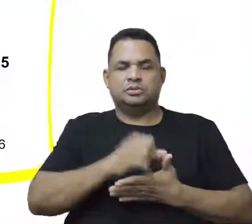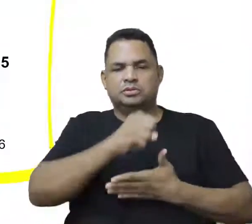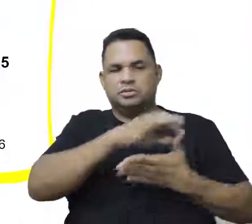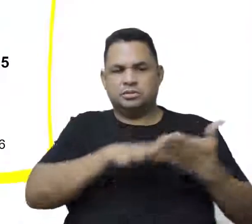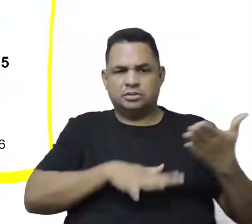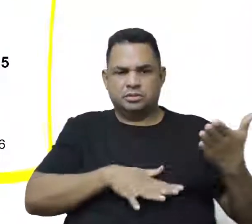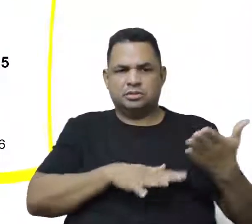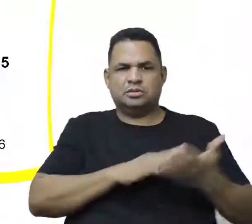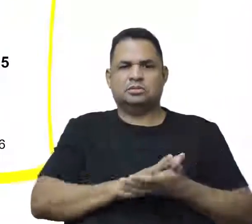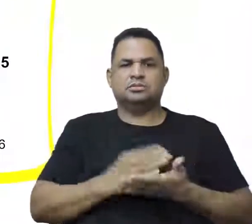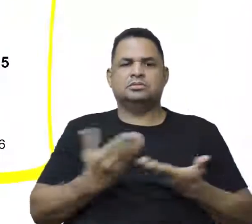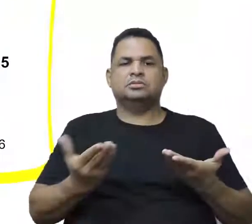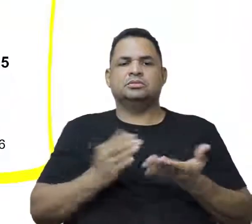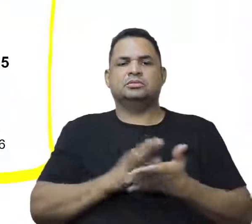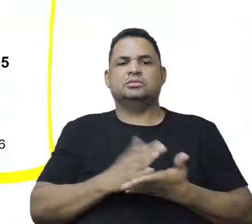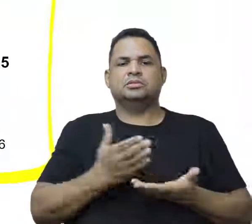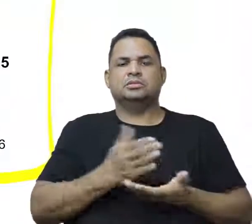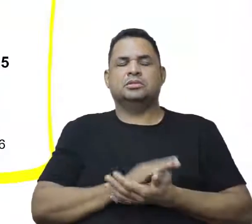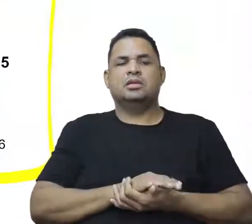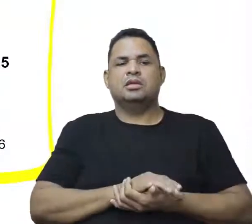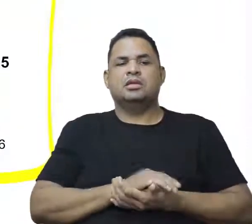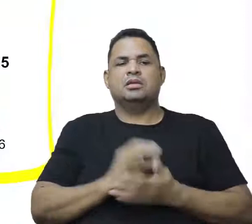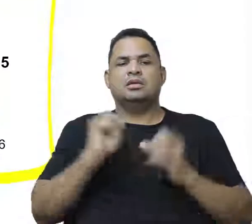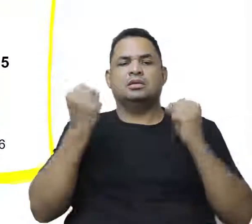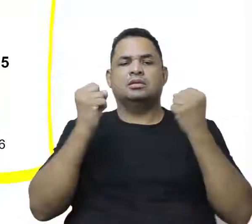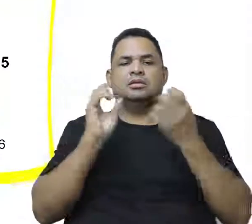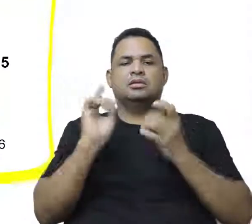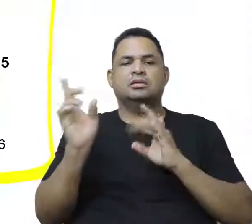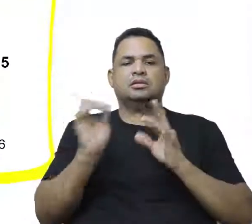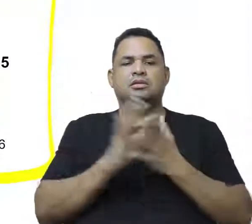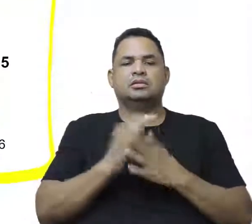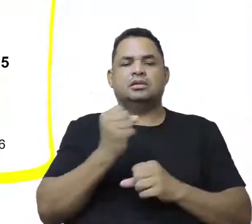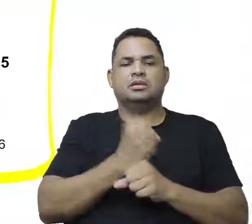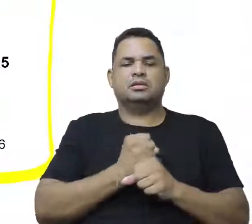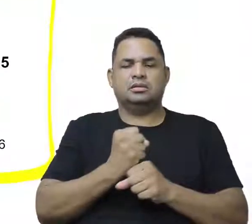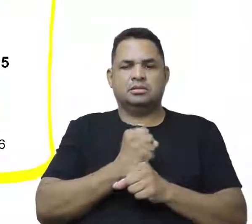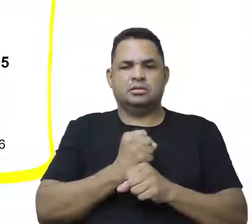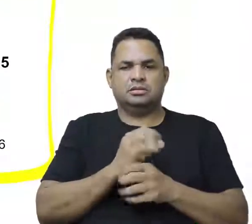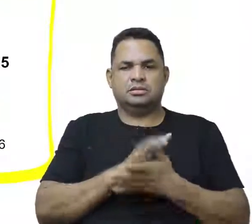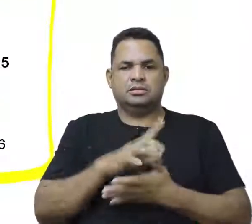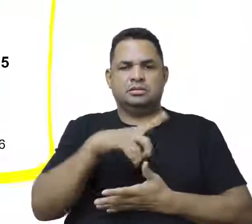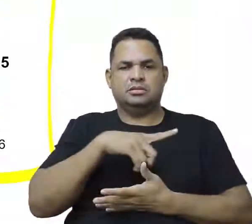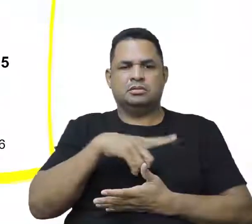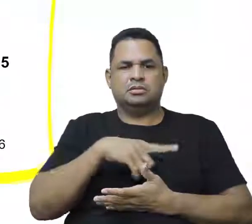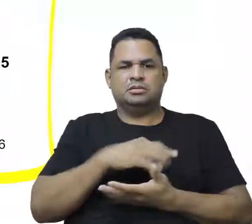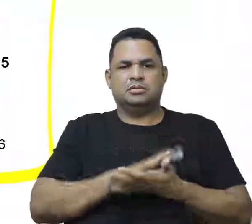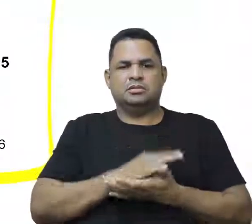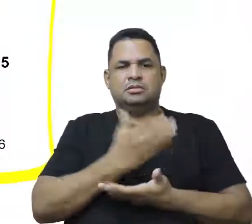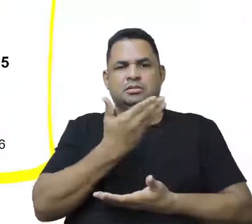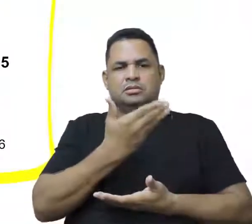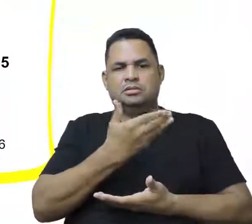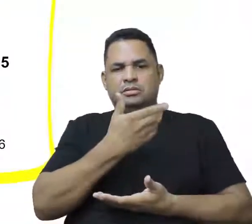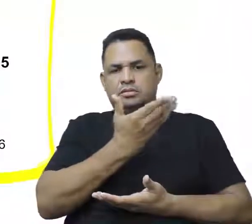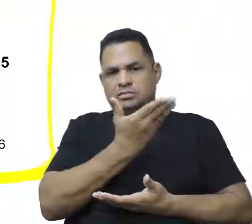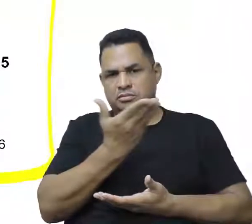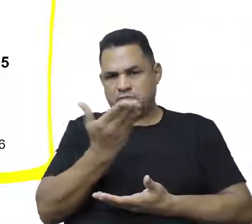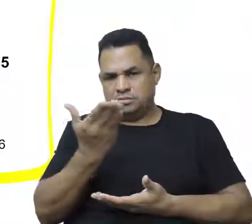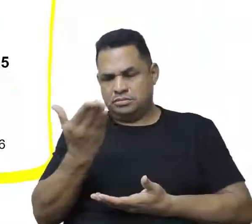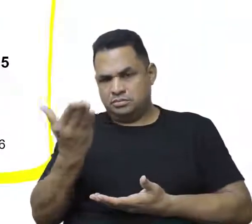de questões que caiu de educação física em cada ano. Então, nós temos aqui 2009,